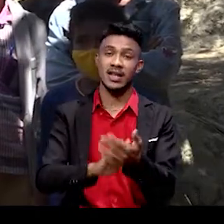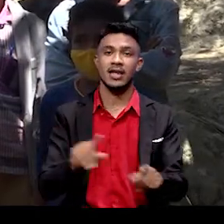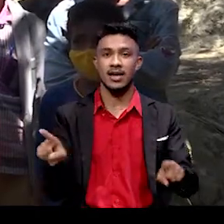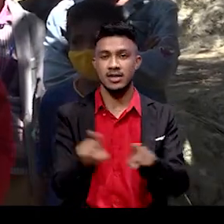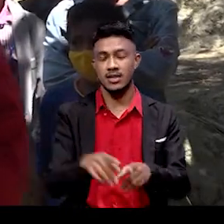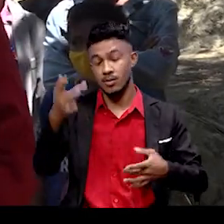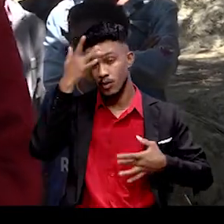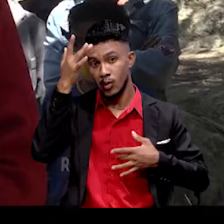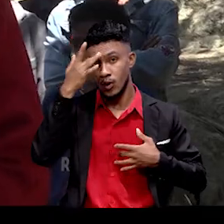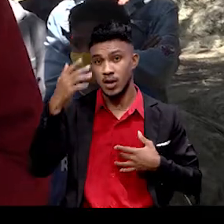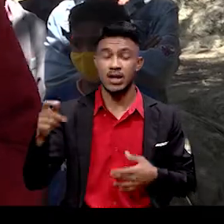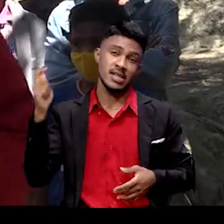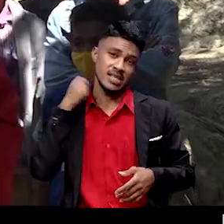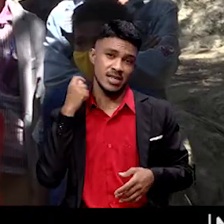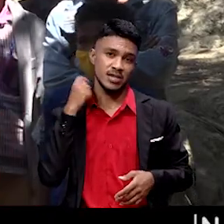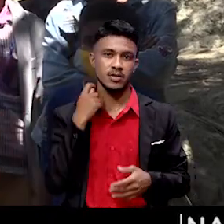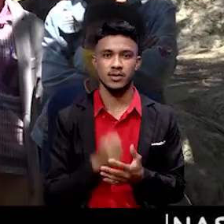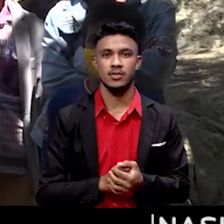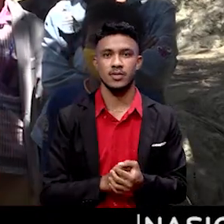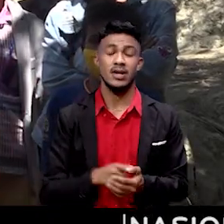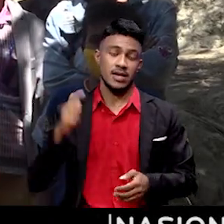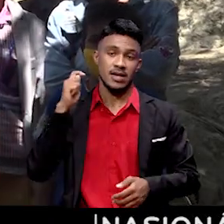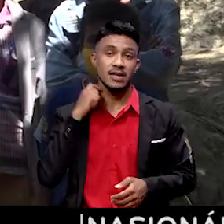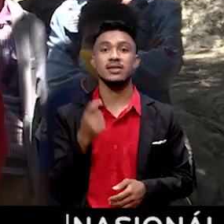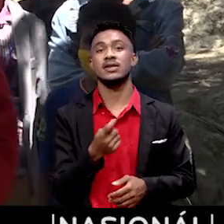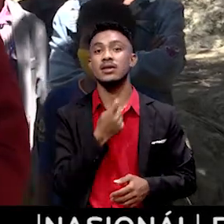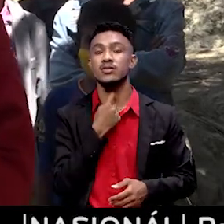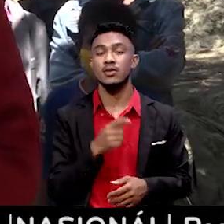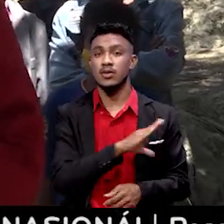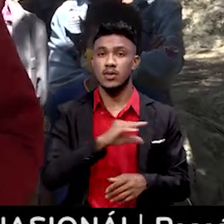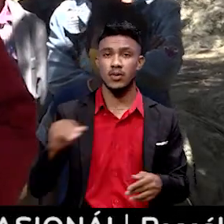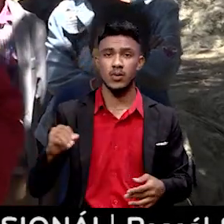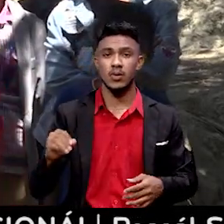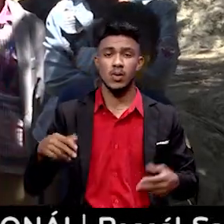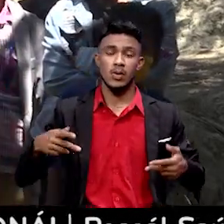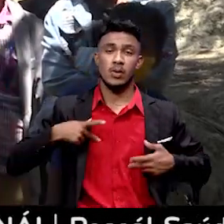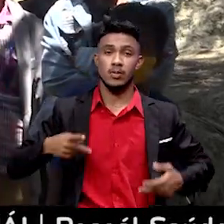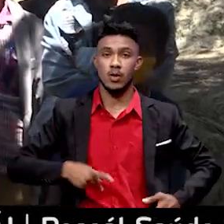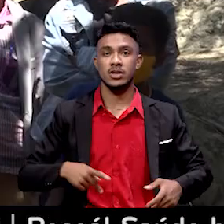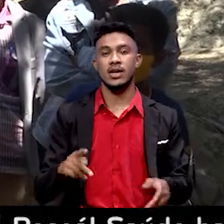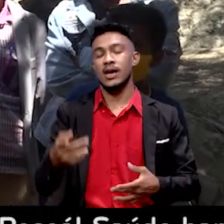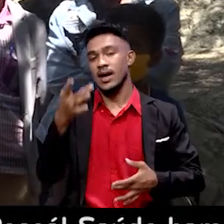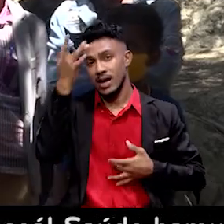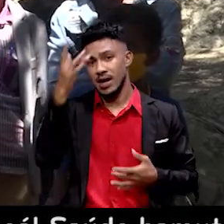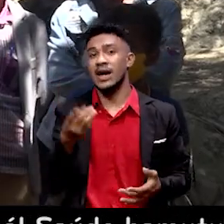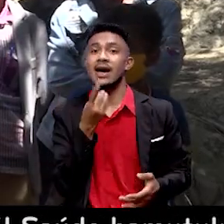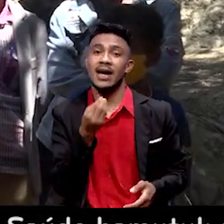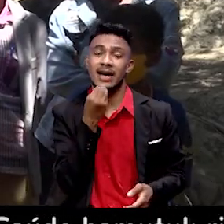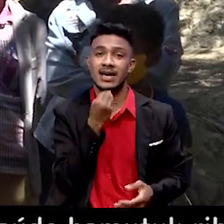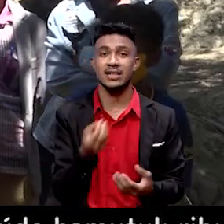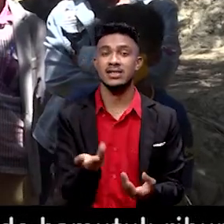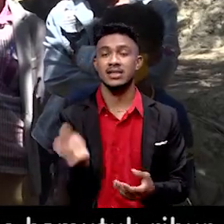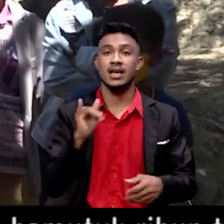moras stroke, tensão, no colesterol. Tama ha sira nebe mais